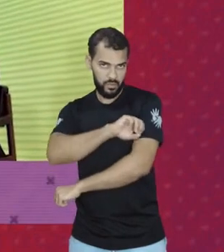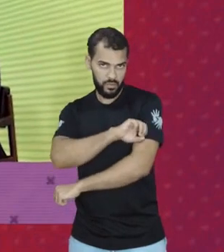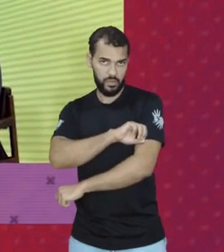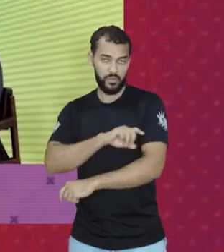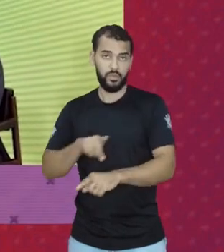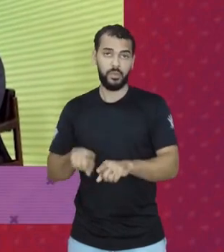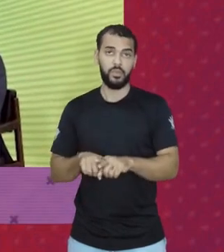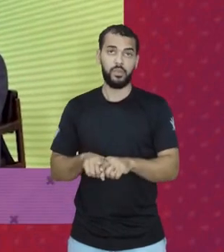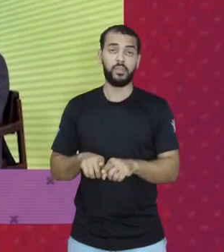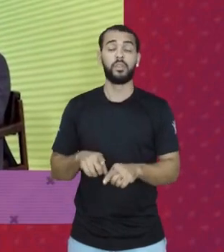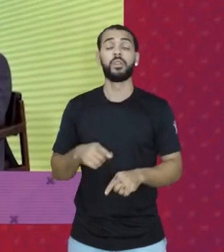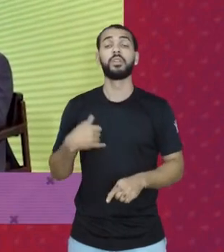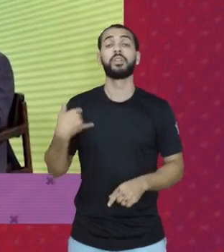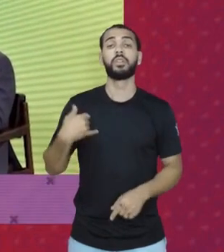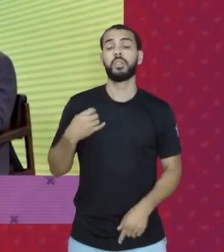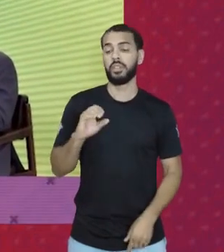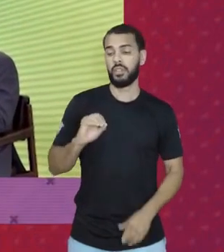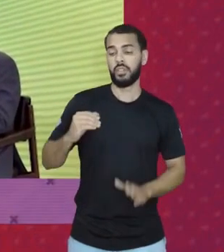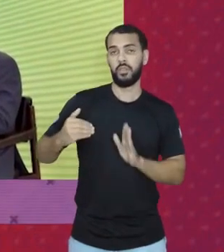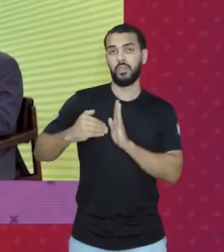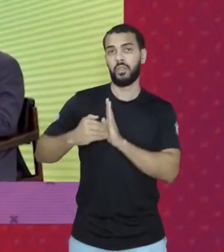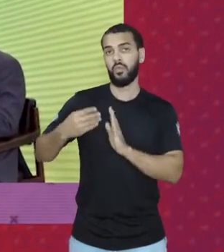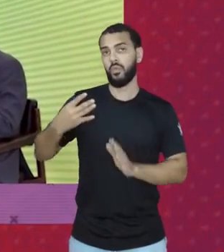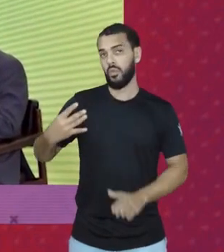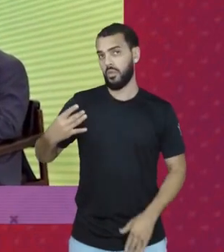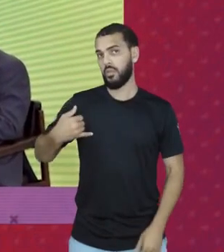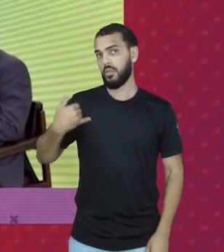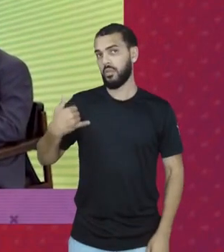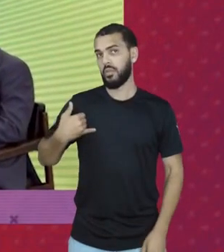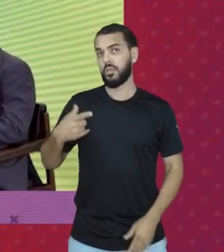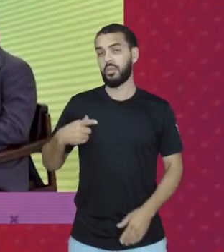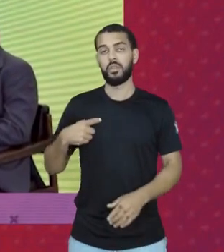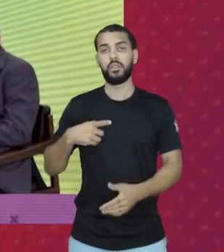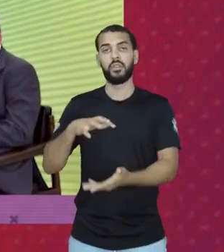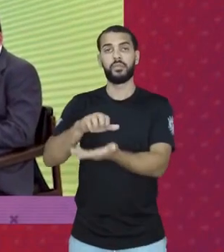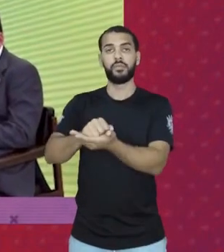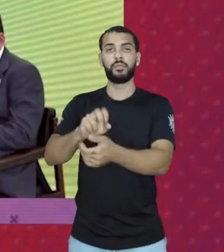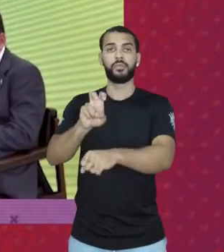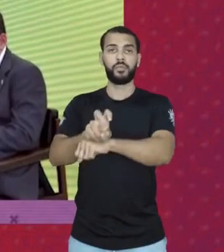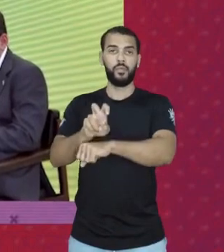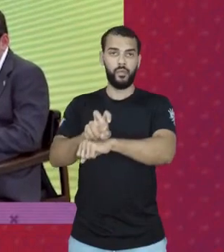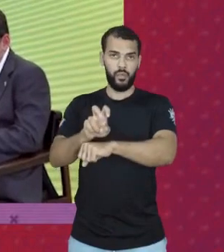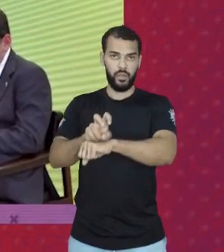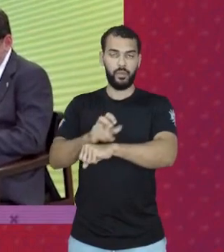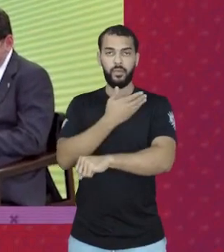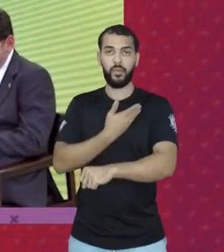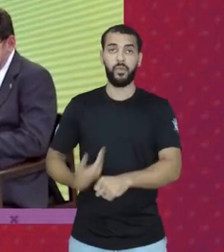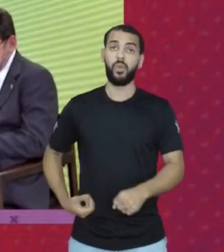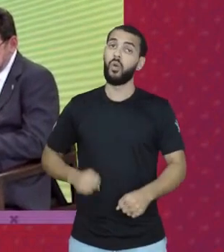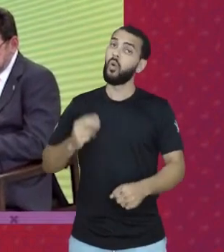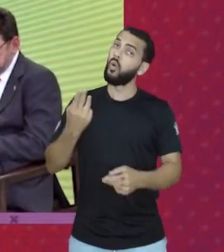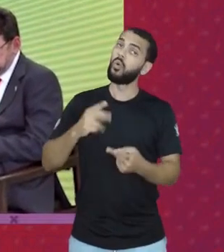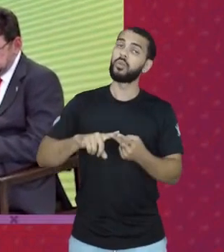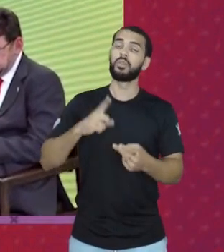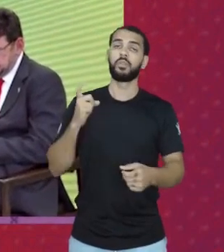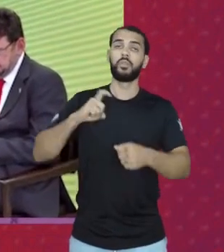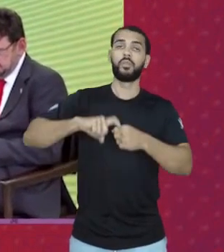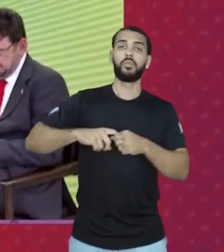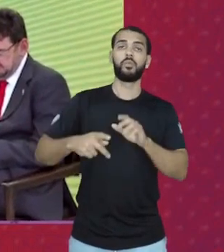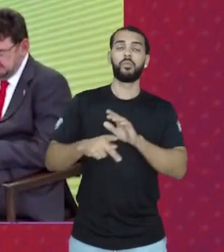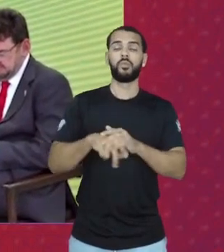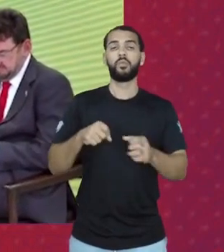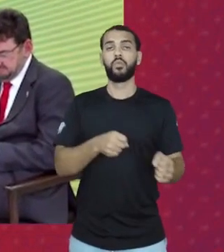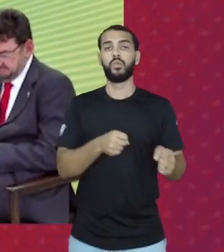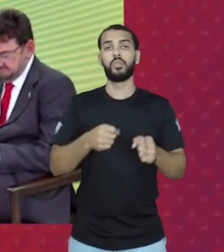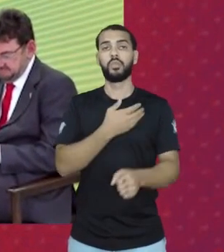aos alunos de 0 a 4 anos de idade, matriculados em creches públicas ou conveniadas com o poder público, cujas famílias